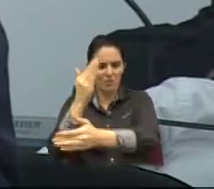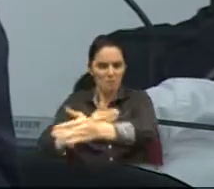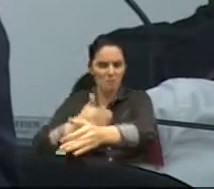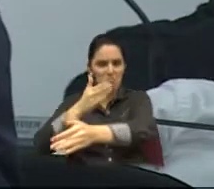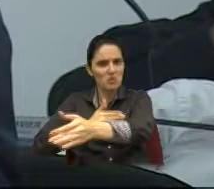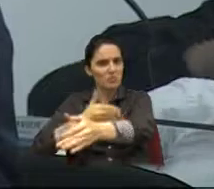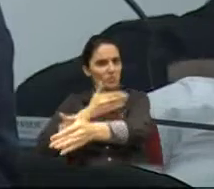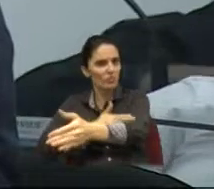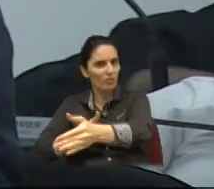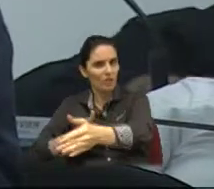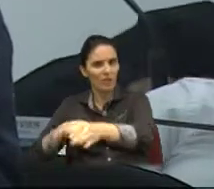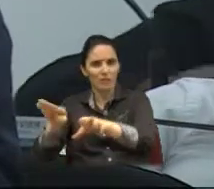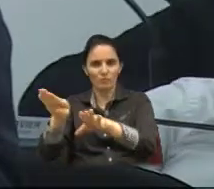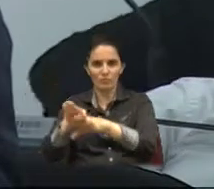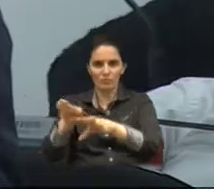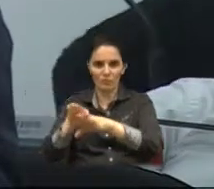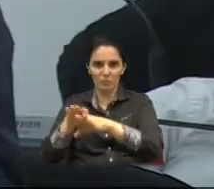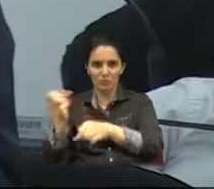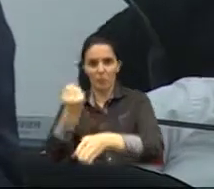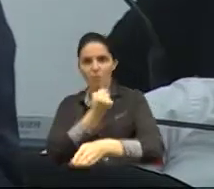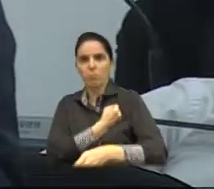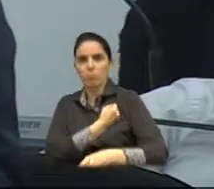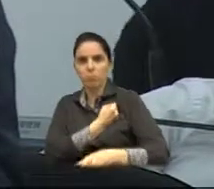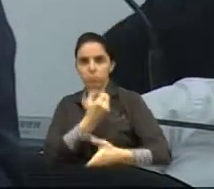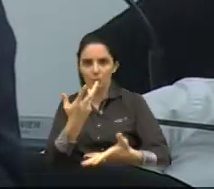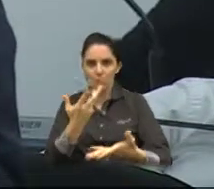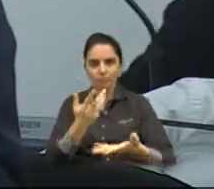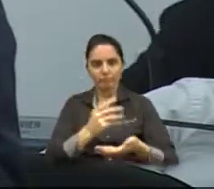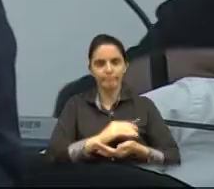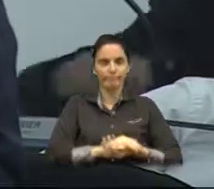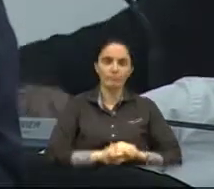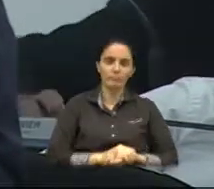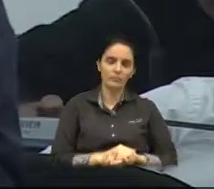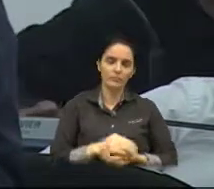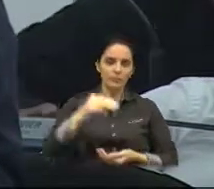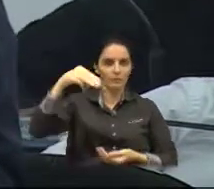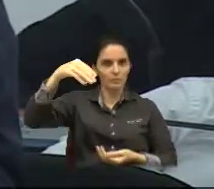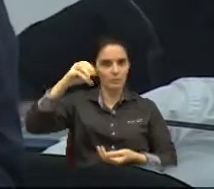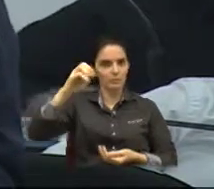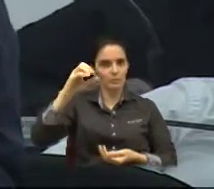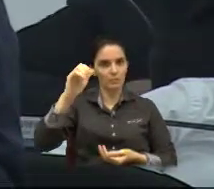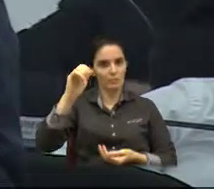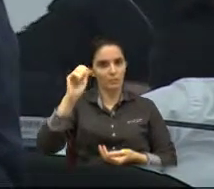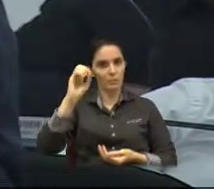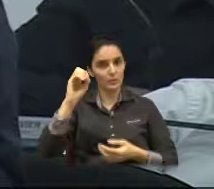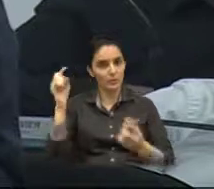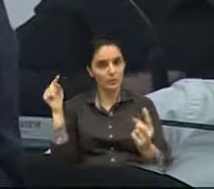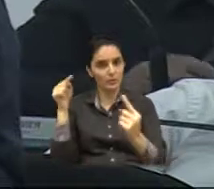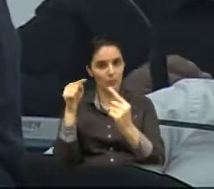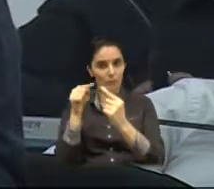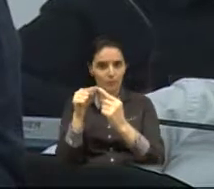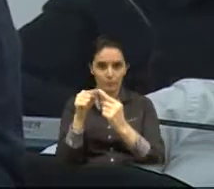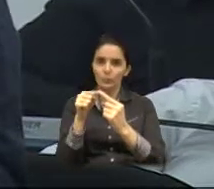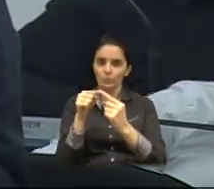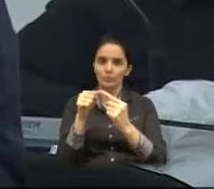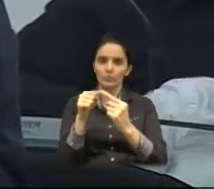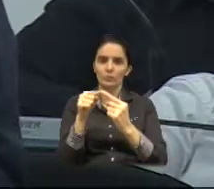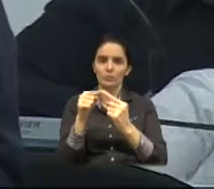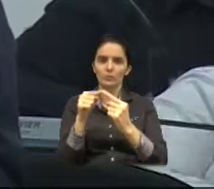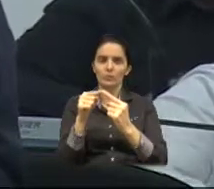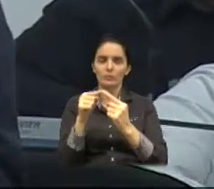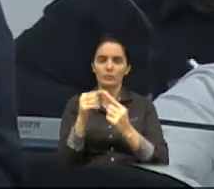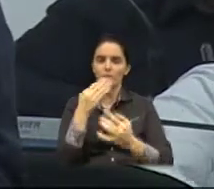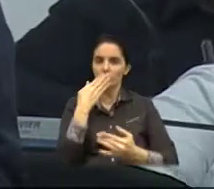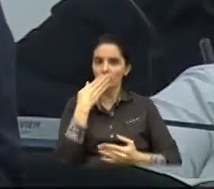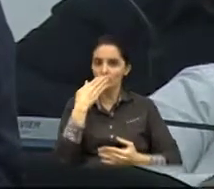até ao suicídio. Então, essa moção tem a finalidade, né, de apelar aí